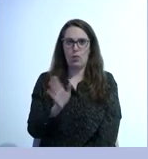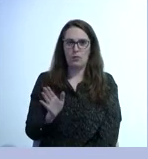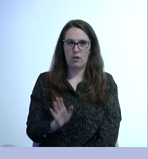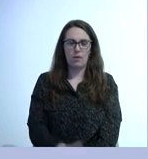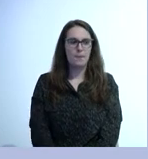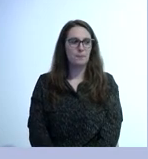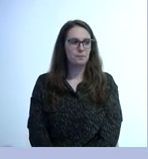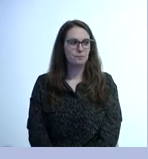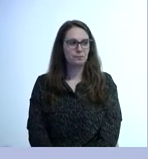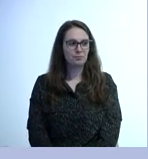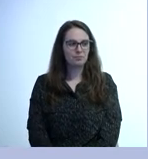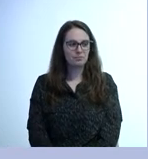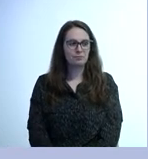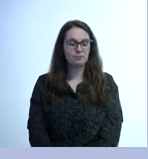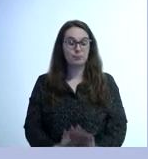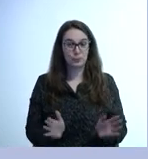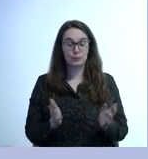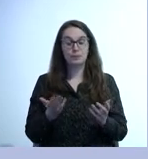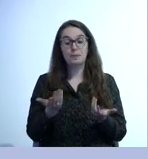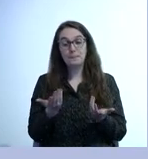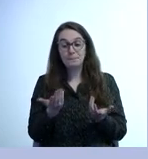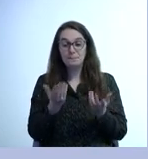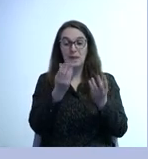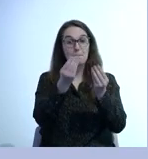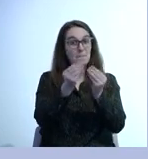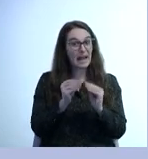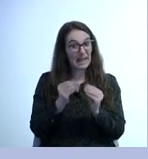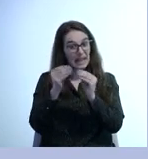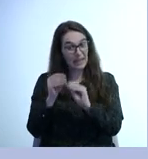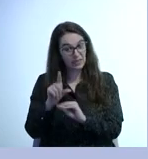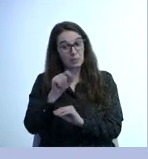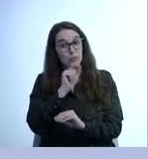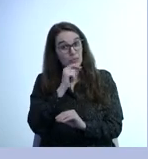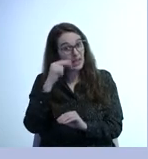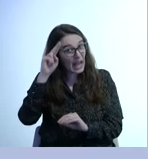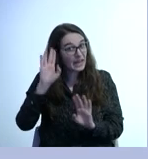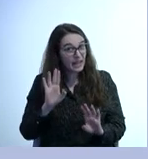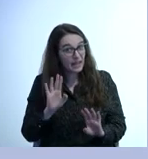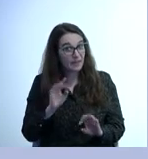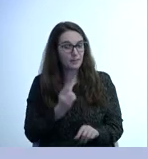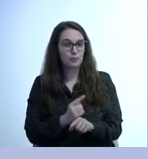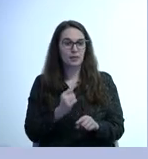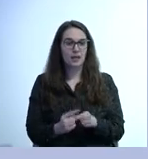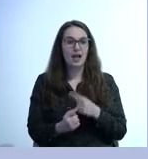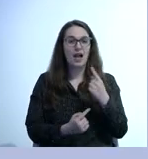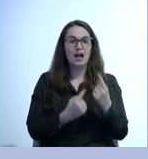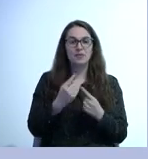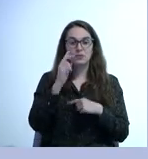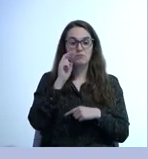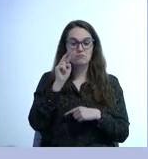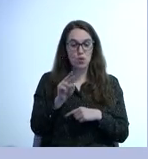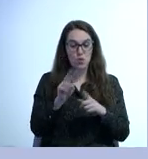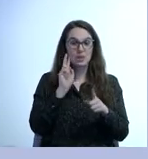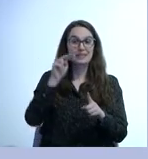Mas a maquete também engana, também claro. Pode enganar. Primeiro porque, em geral, a gente vê a maquete